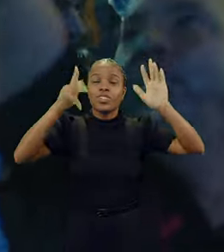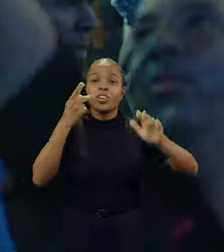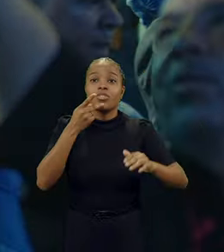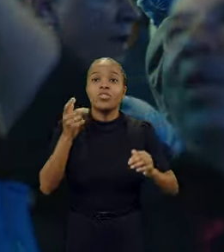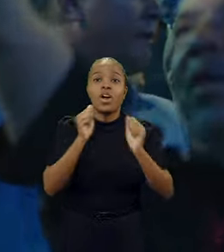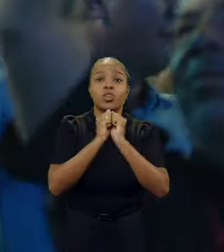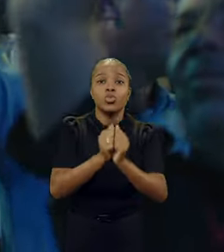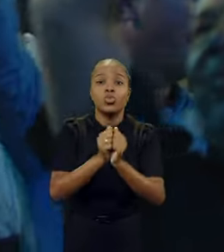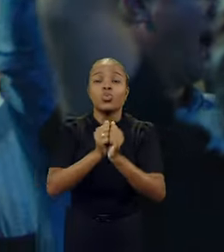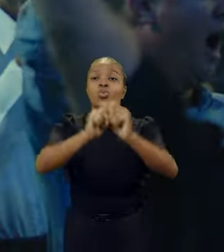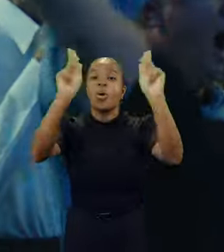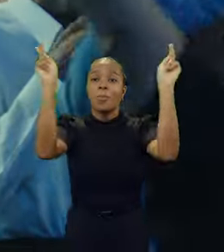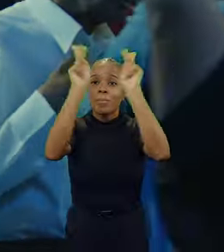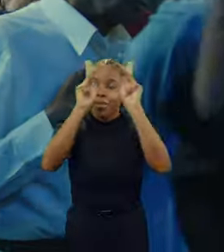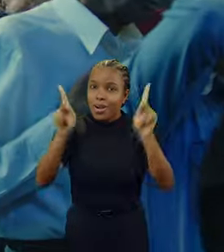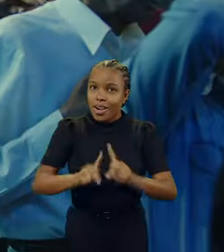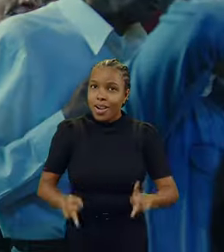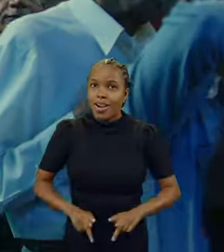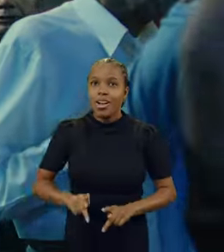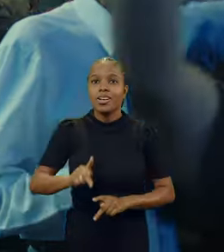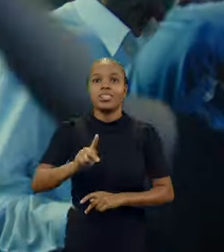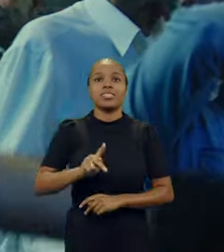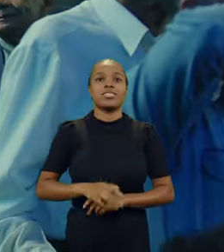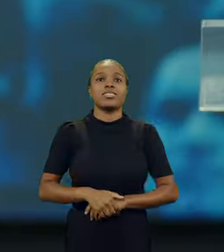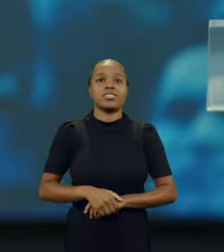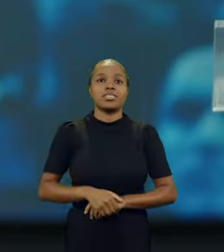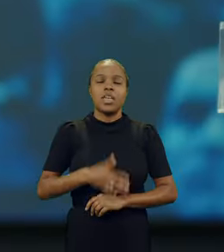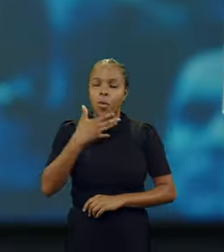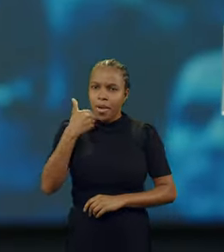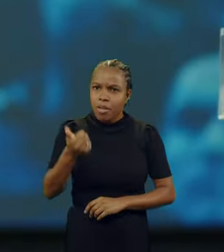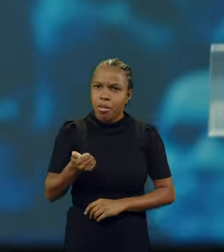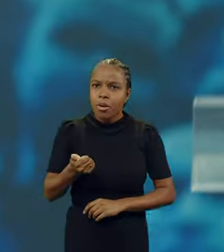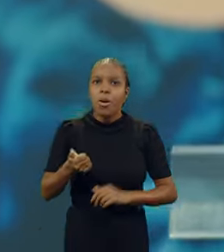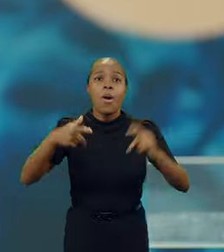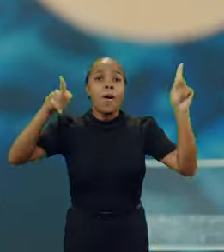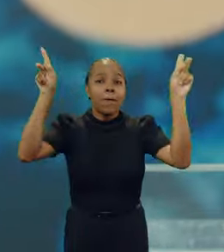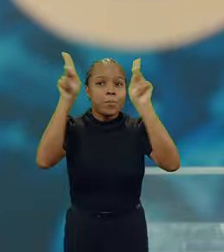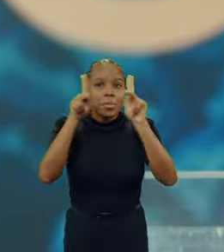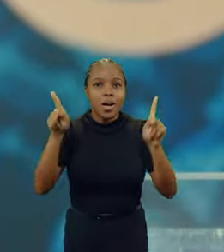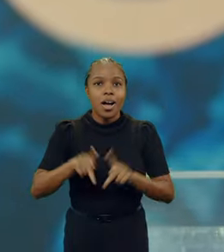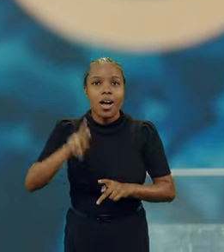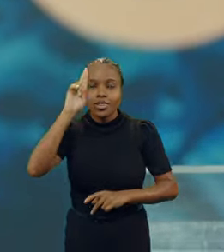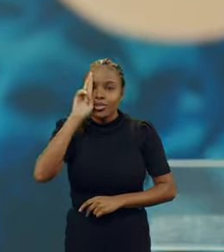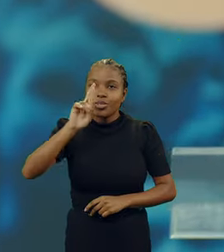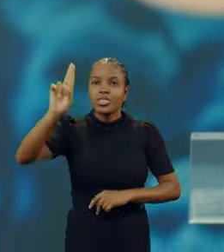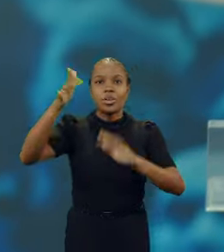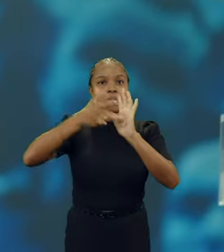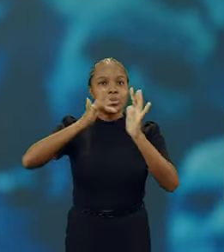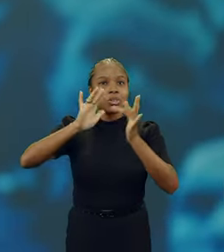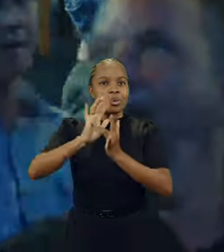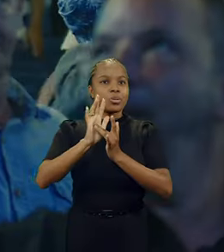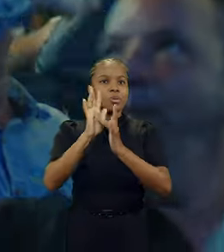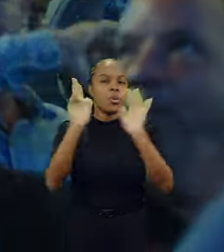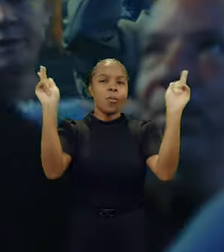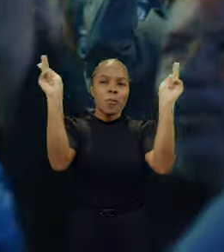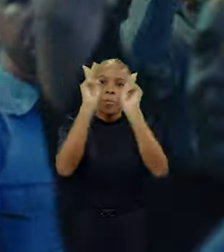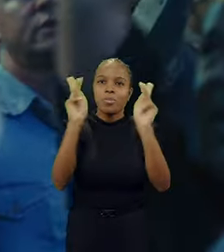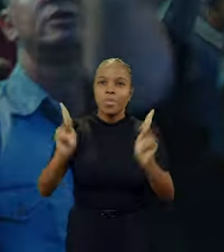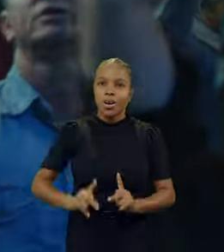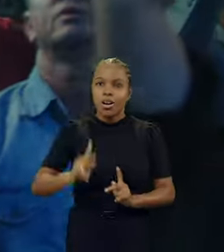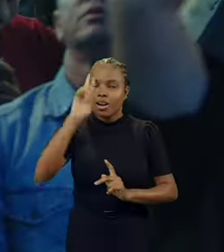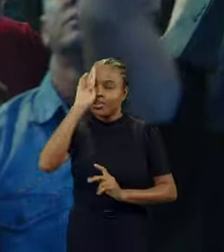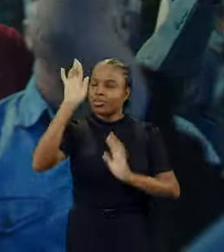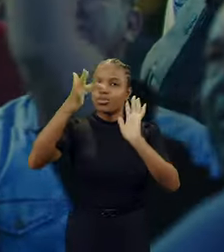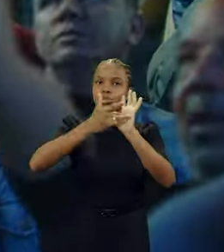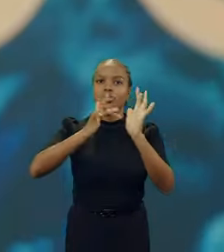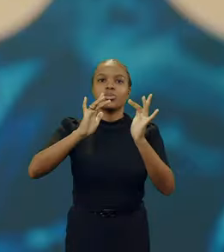comigo: ah, dá para melhorar. Ah, paz do Senhor Jesus. Ah, paz